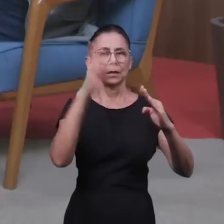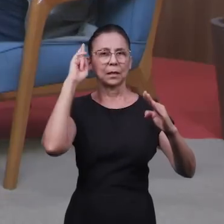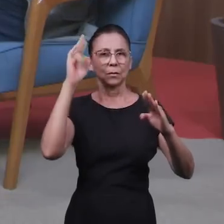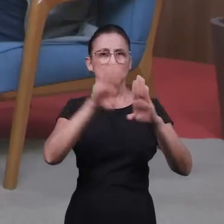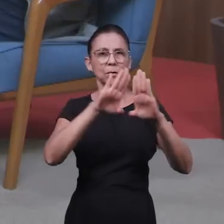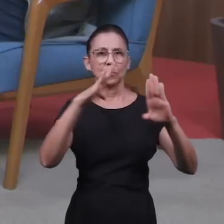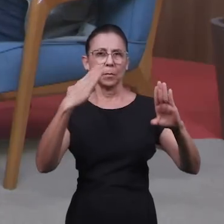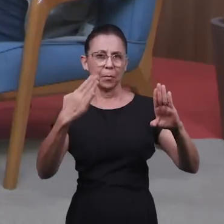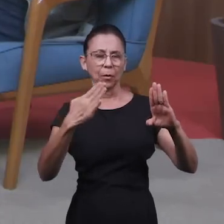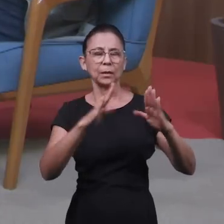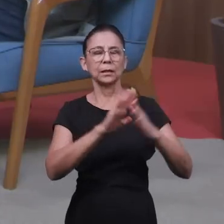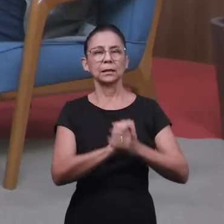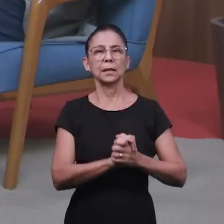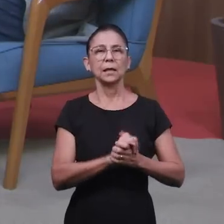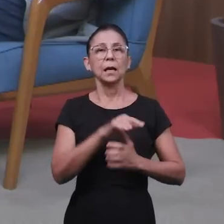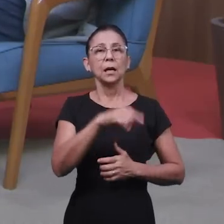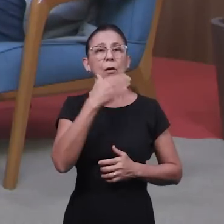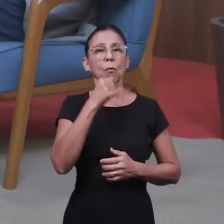olha para nós.